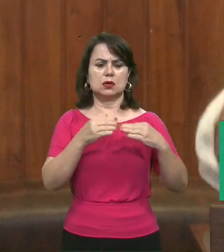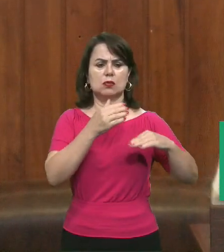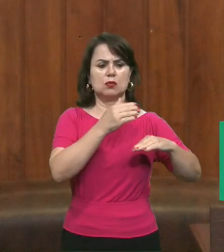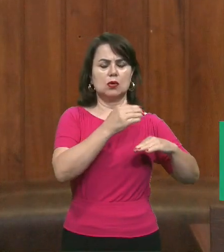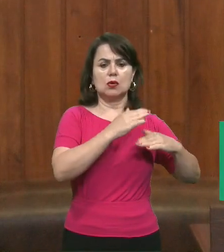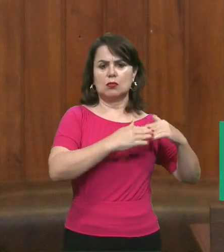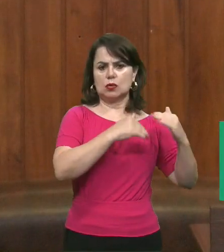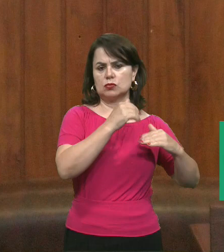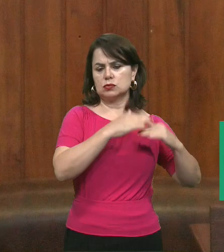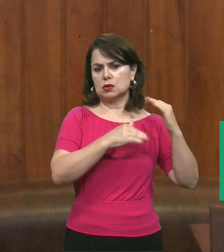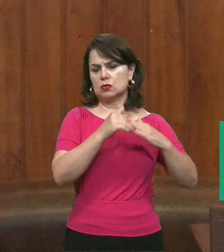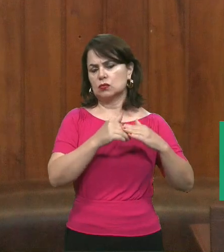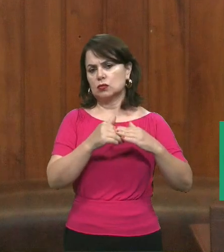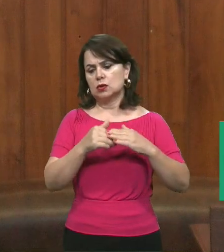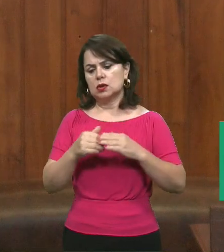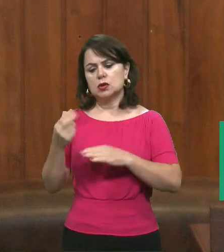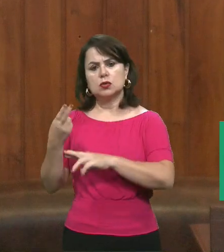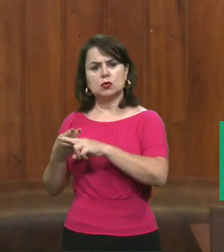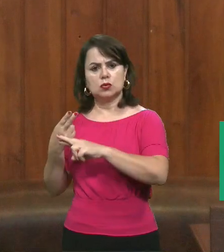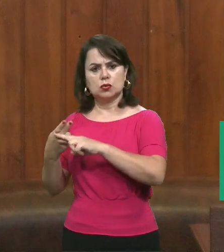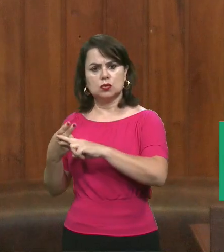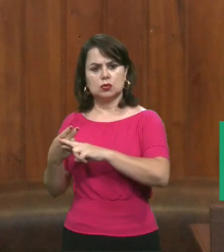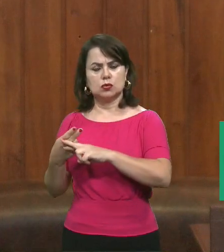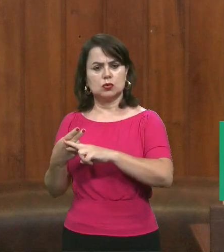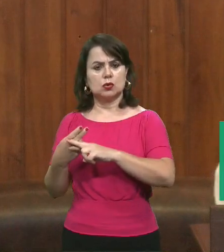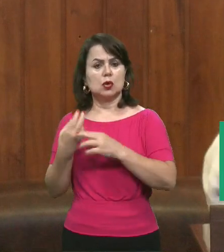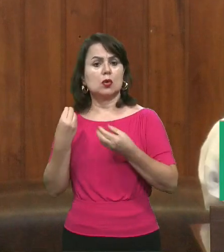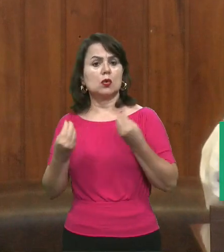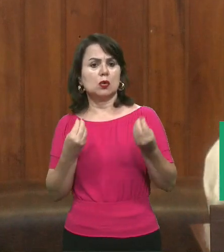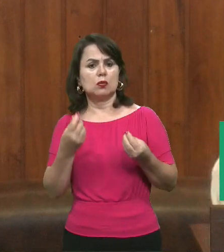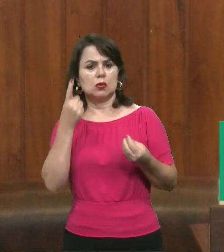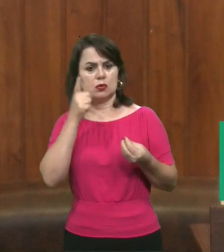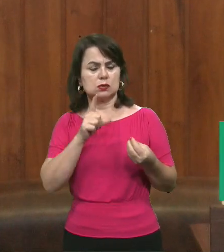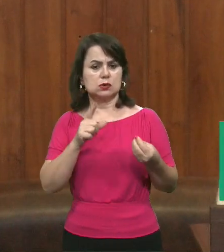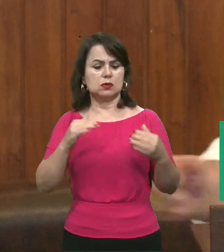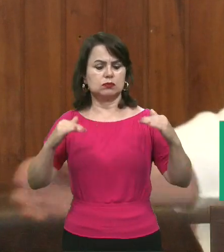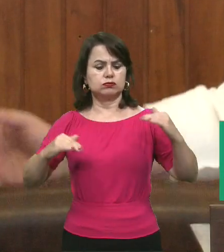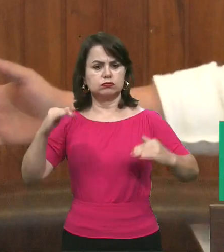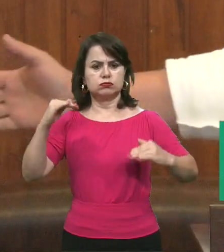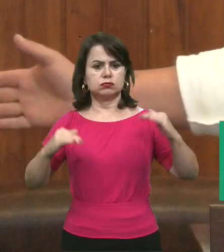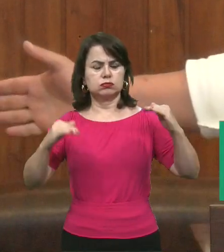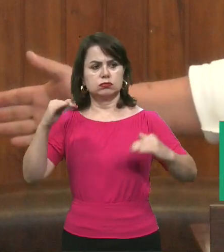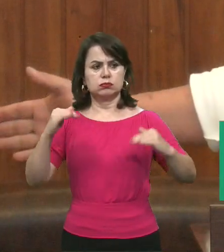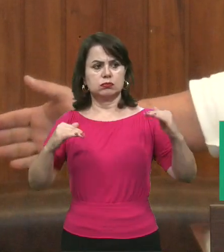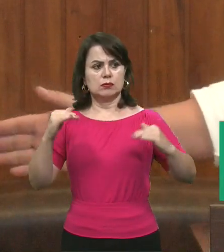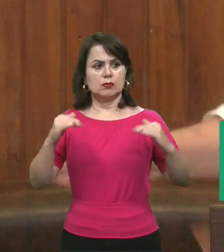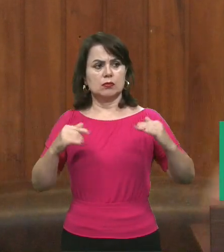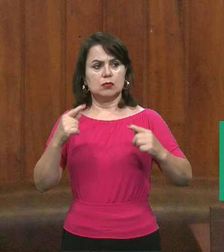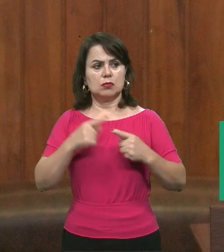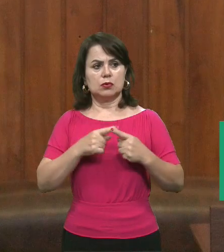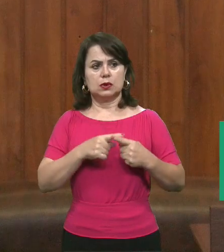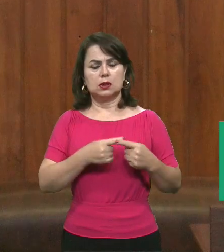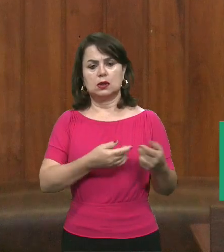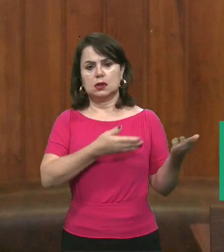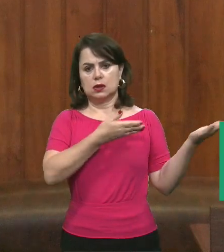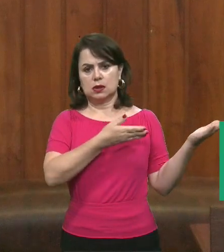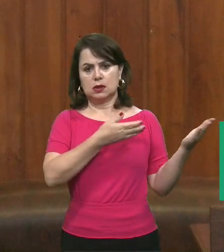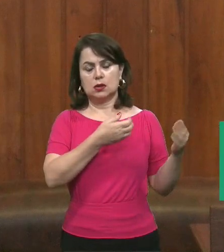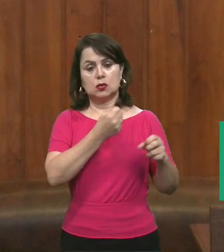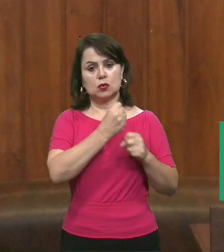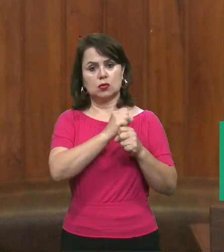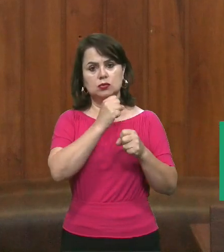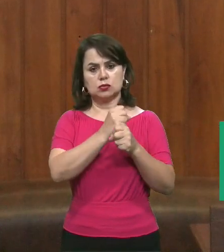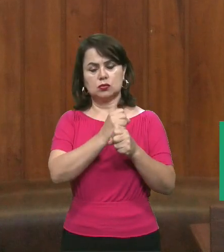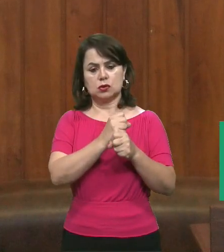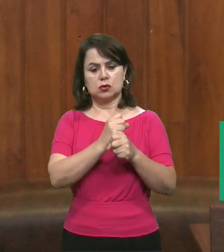o empate? João, sei que eu não estava em Marília na época. O empate se deu porque esse moço aqui construiu a